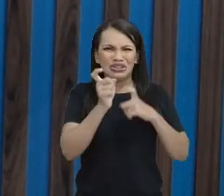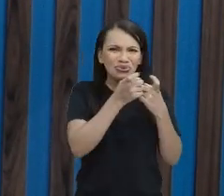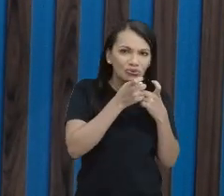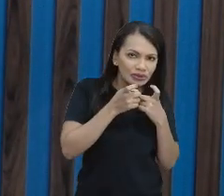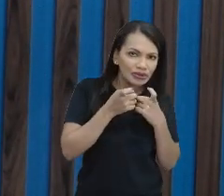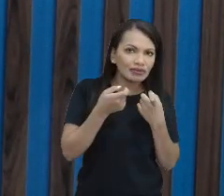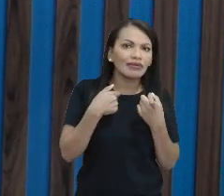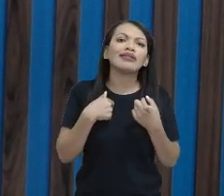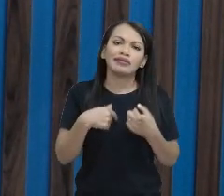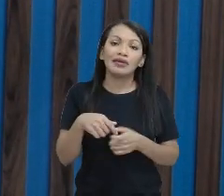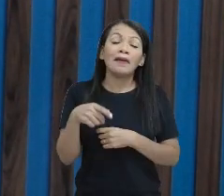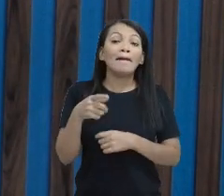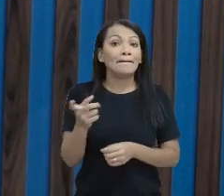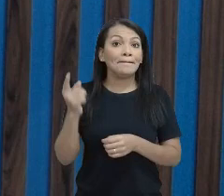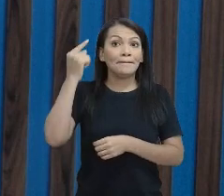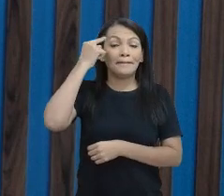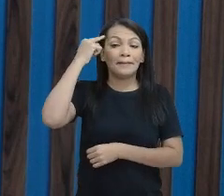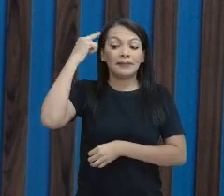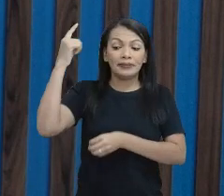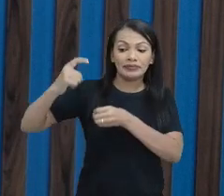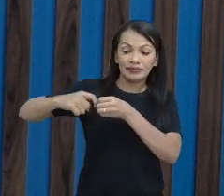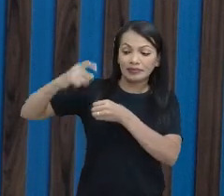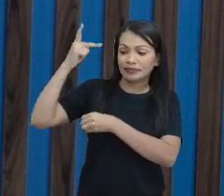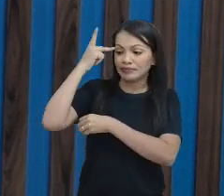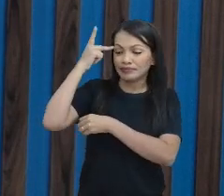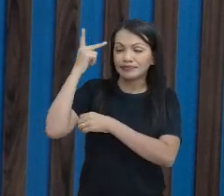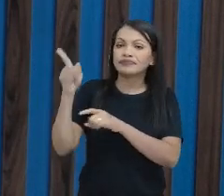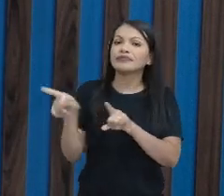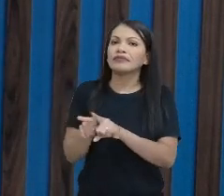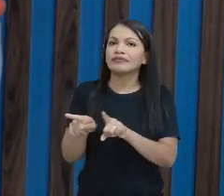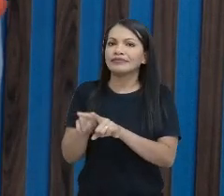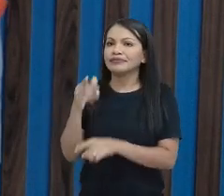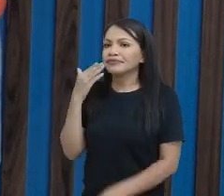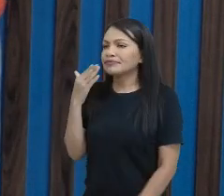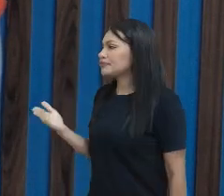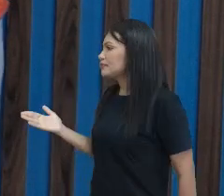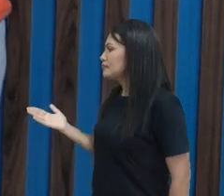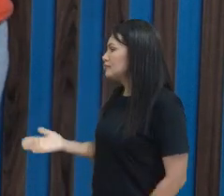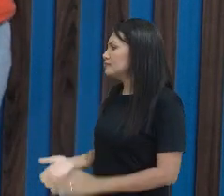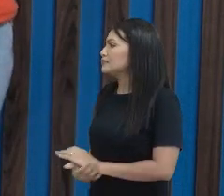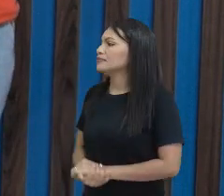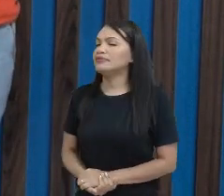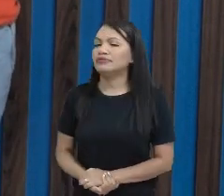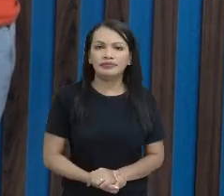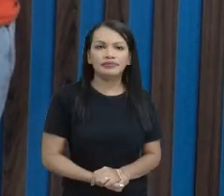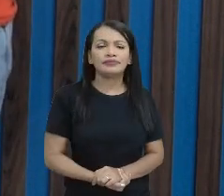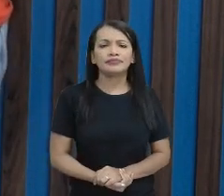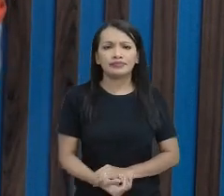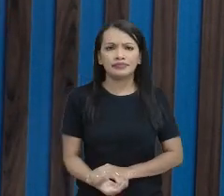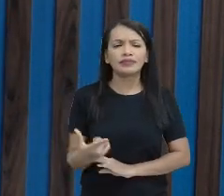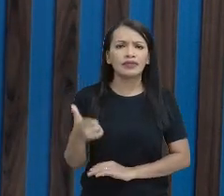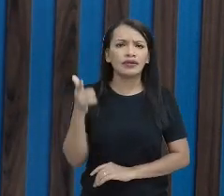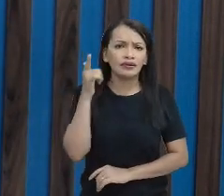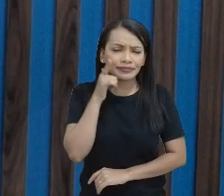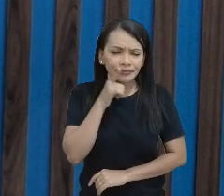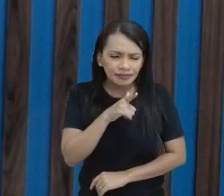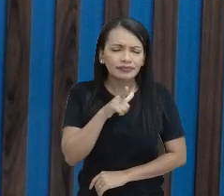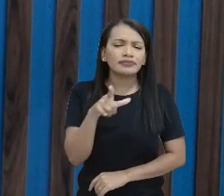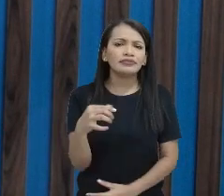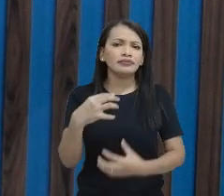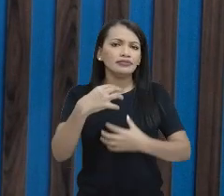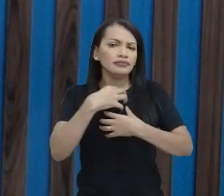o texto de Drummond, a gente tem a manutenção do tema, porque a gente consegue sentir a saudade,